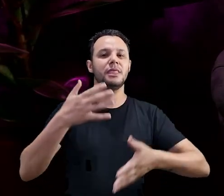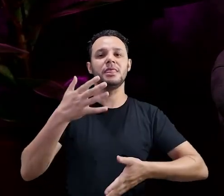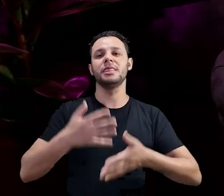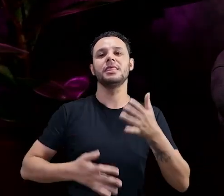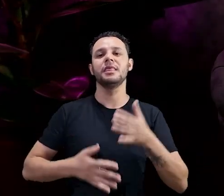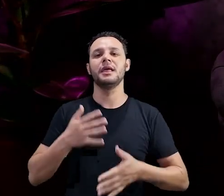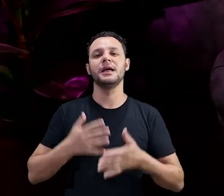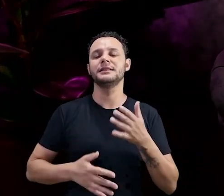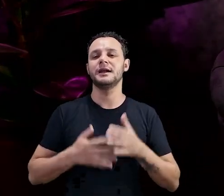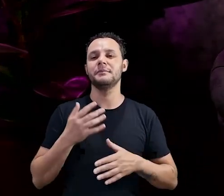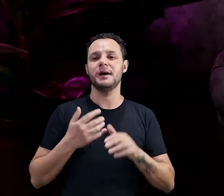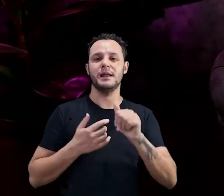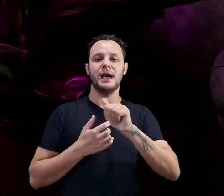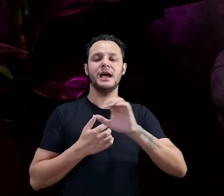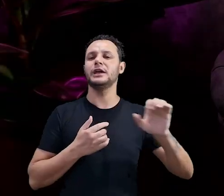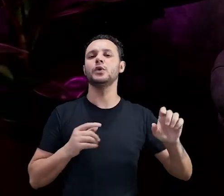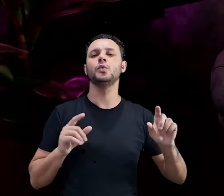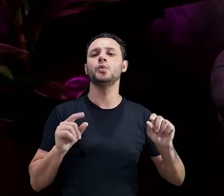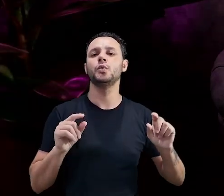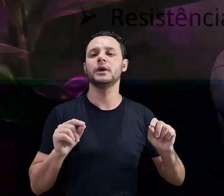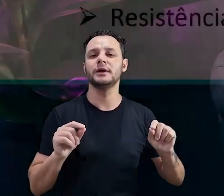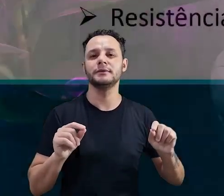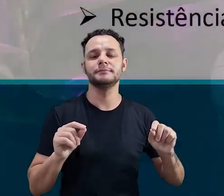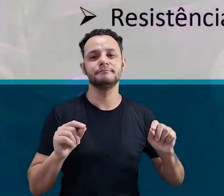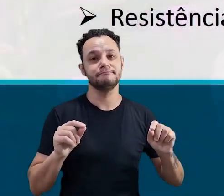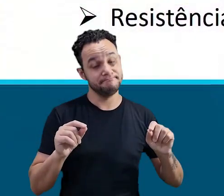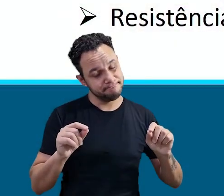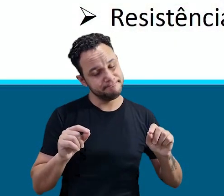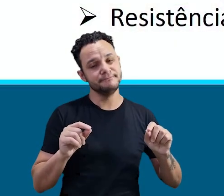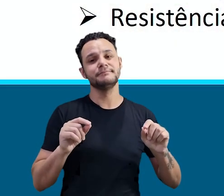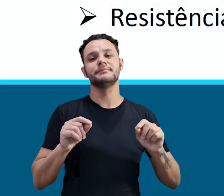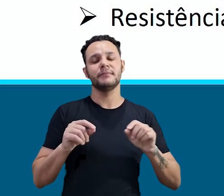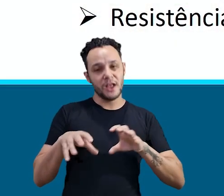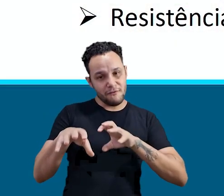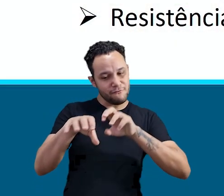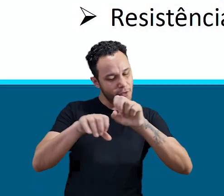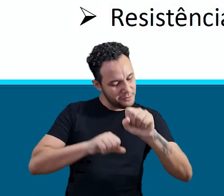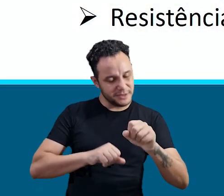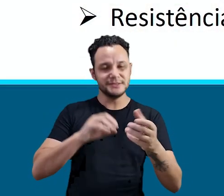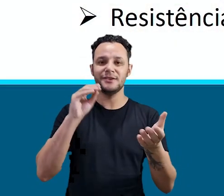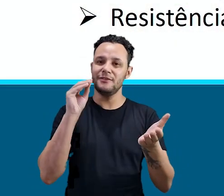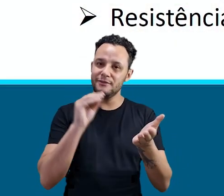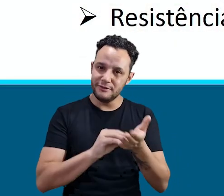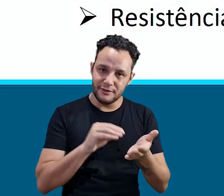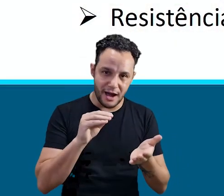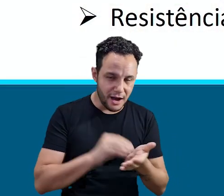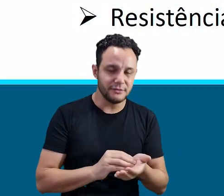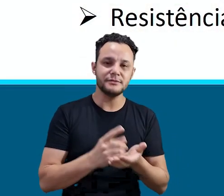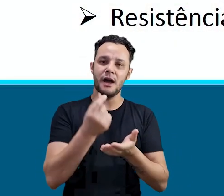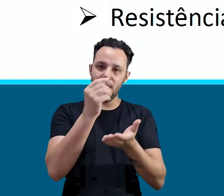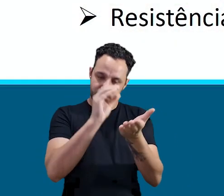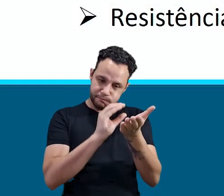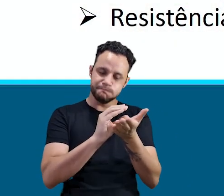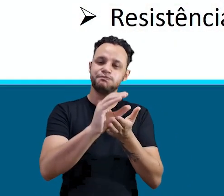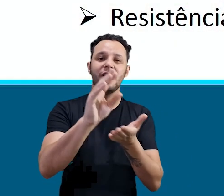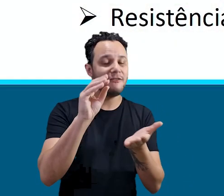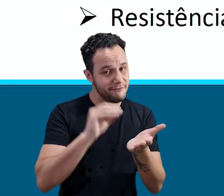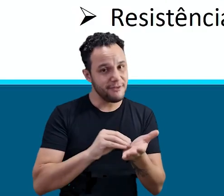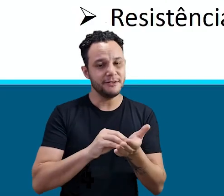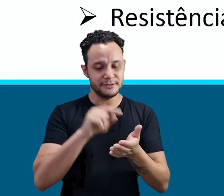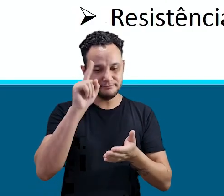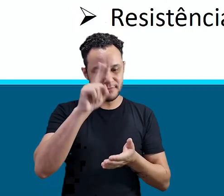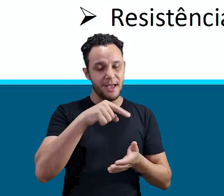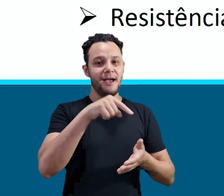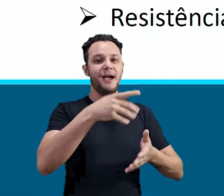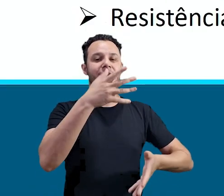bom desempenho, o bom andamento do AEI? Primeiro, claro, que é a falta de formação específica e a falta de